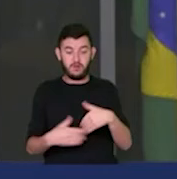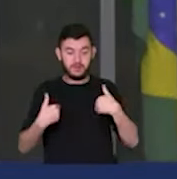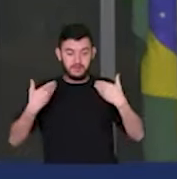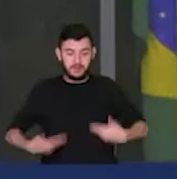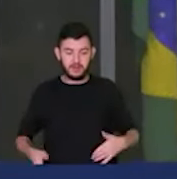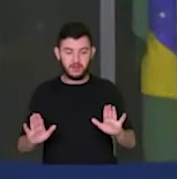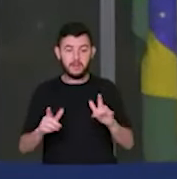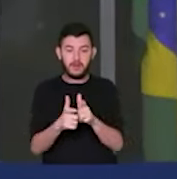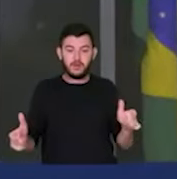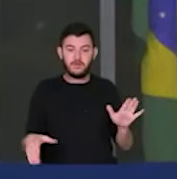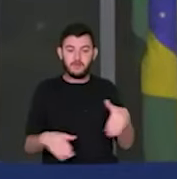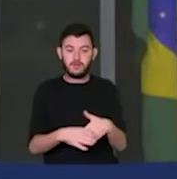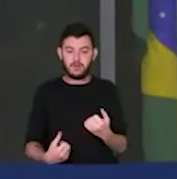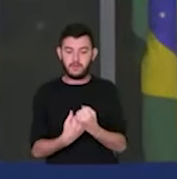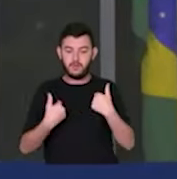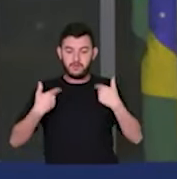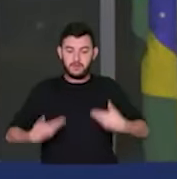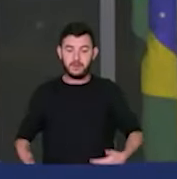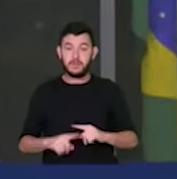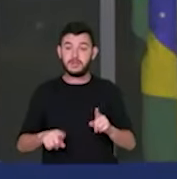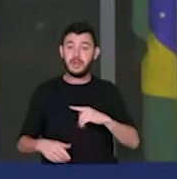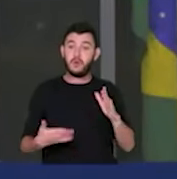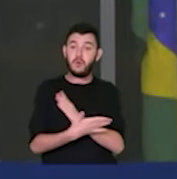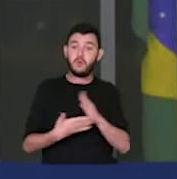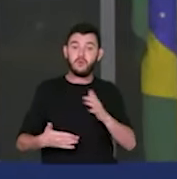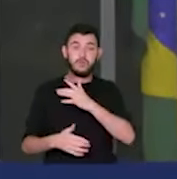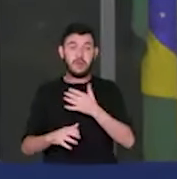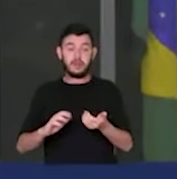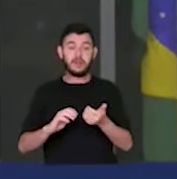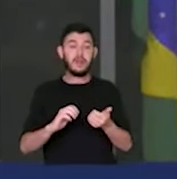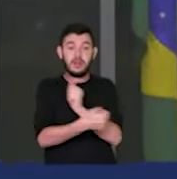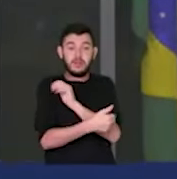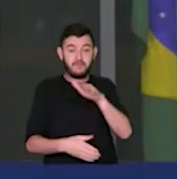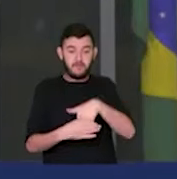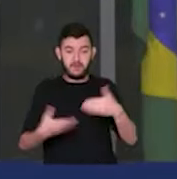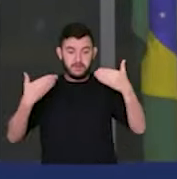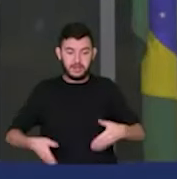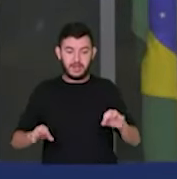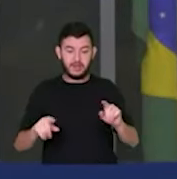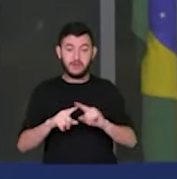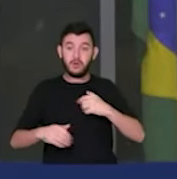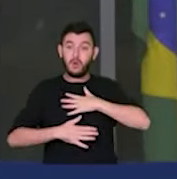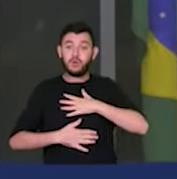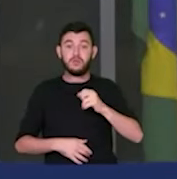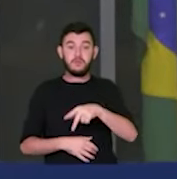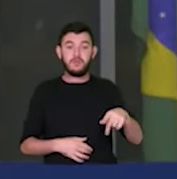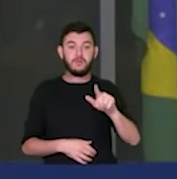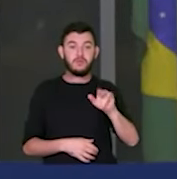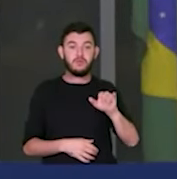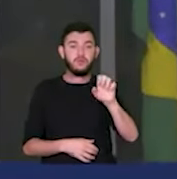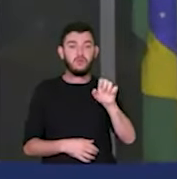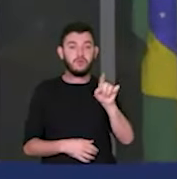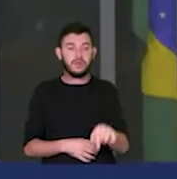vota. Mas eu tenho atletas que não votam em mim, mas gostam do professor Luiz. E nem por isso eu deixo de tratá-los com muita